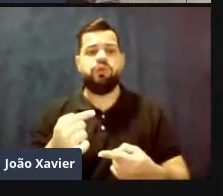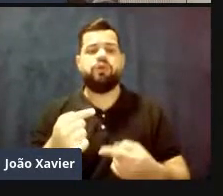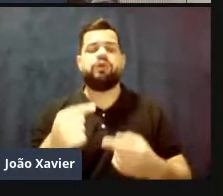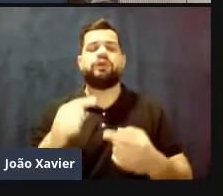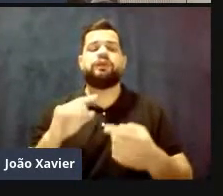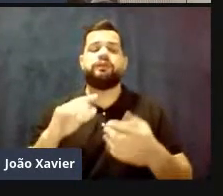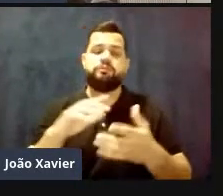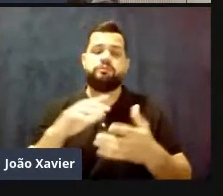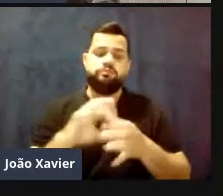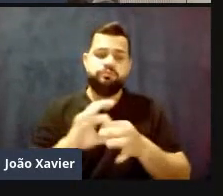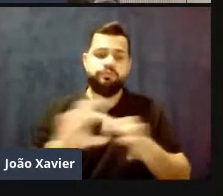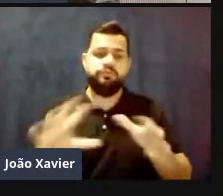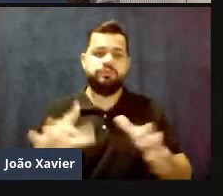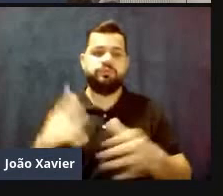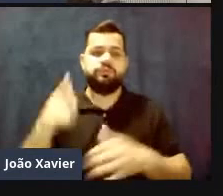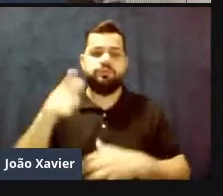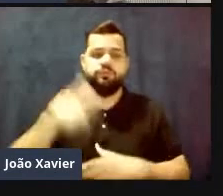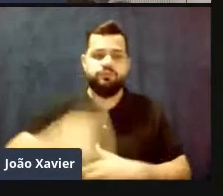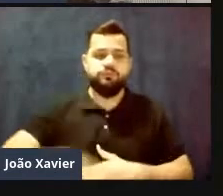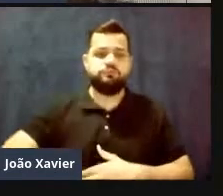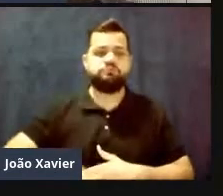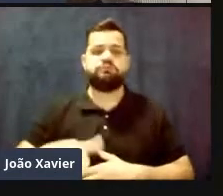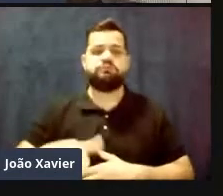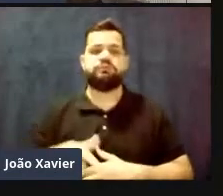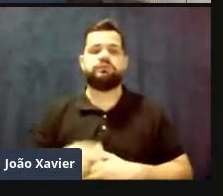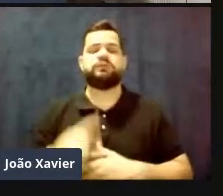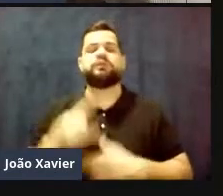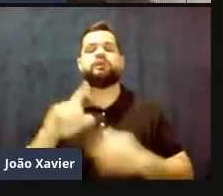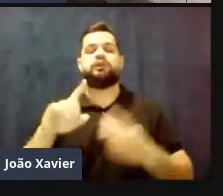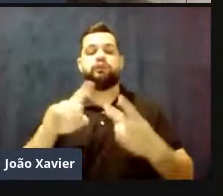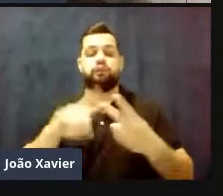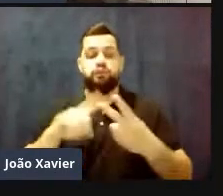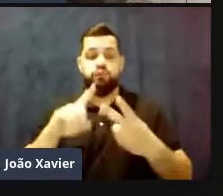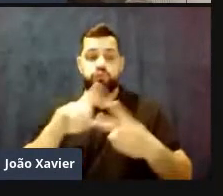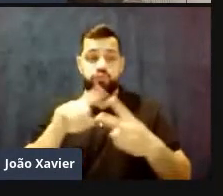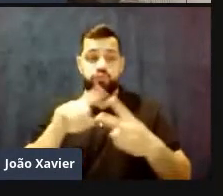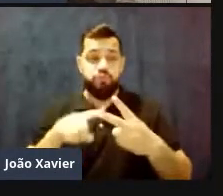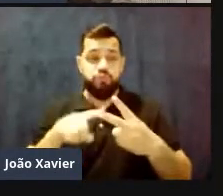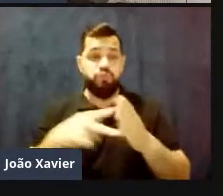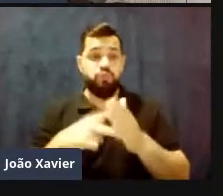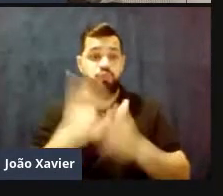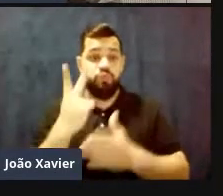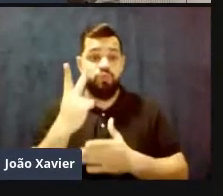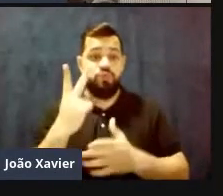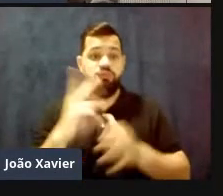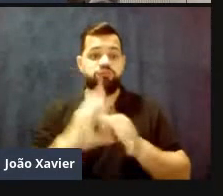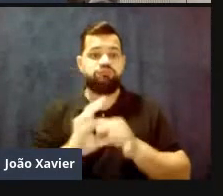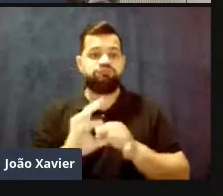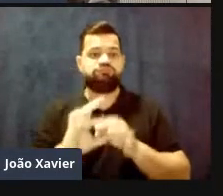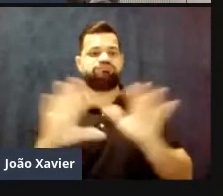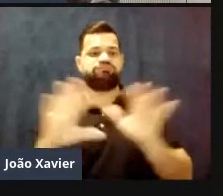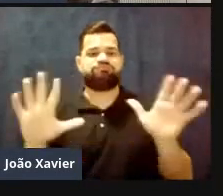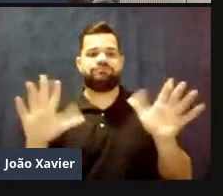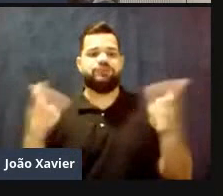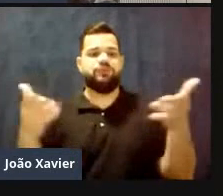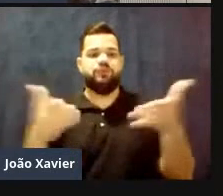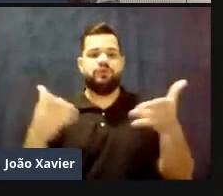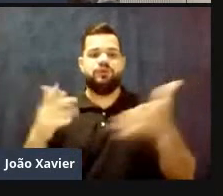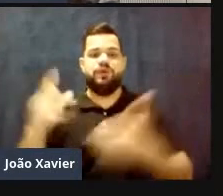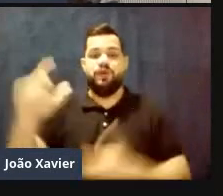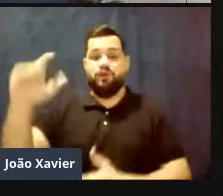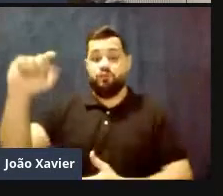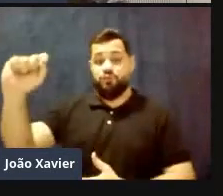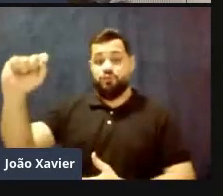gente olhava e dizia, agora ela não sai. E ela saiu. E ela saiu, hoje ela manda vídeos para nós mostrando que ela está em casa,